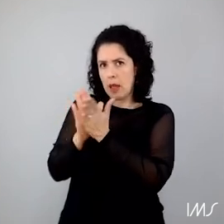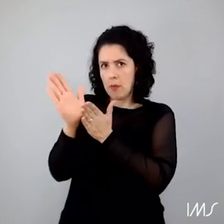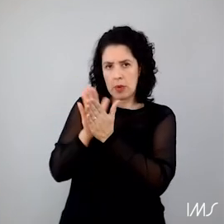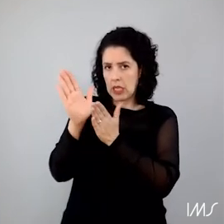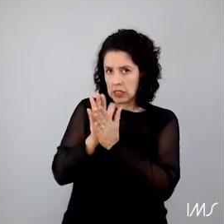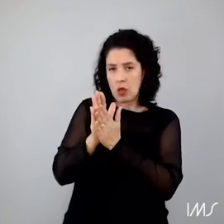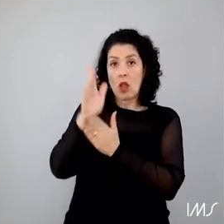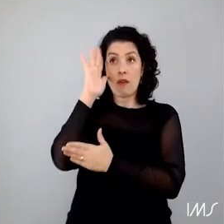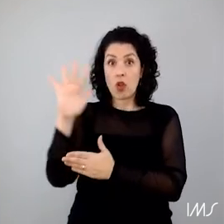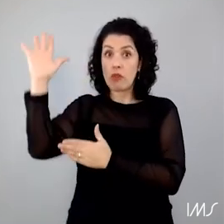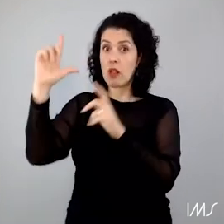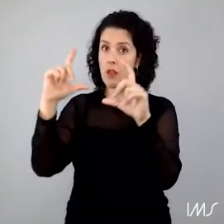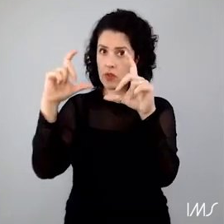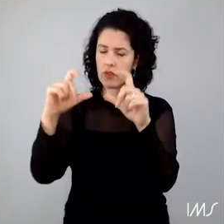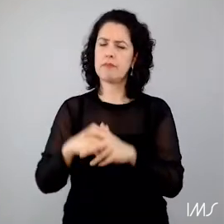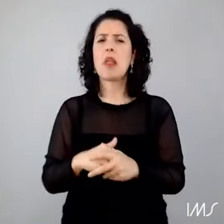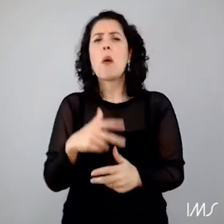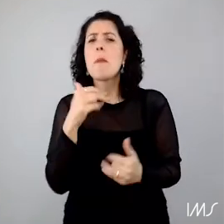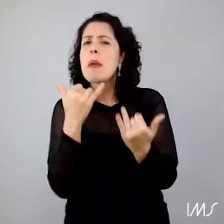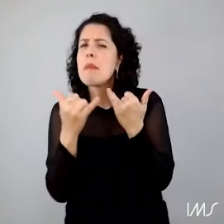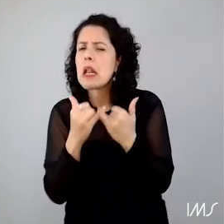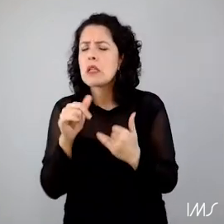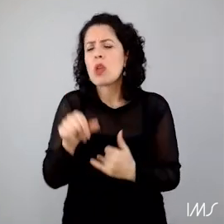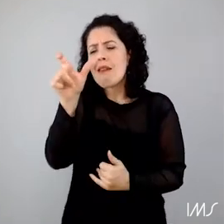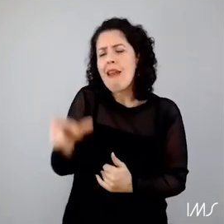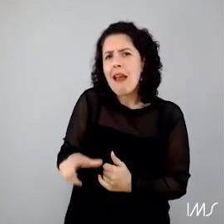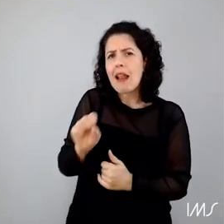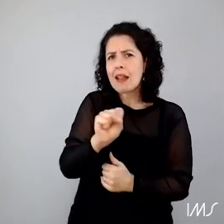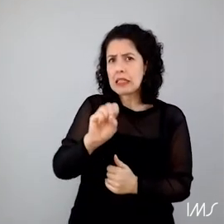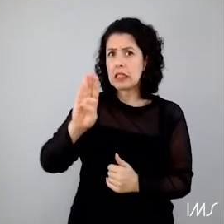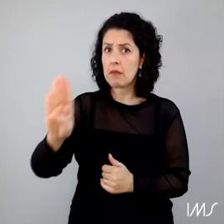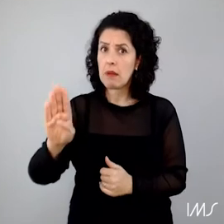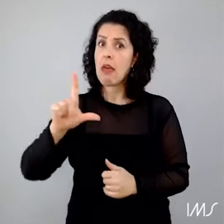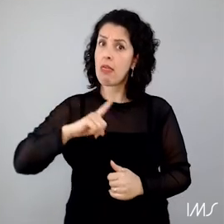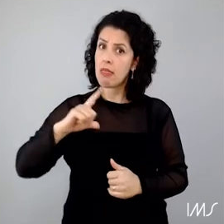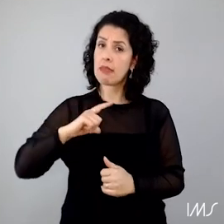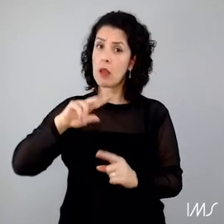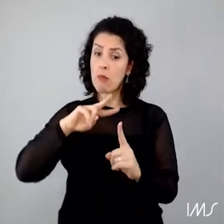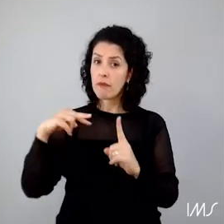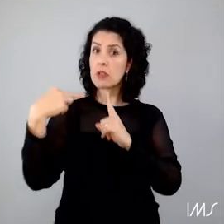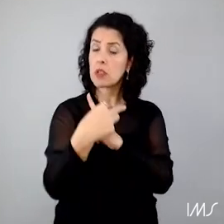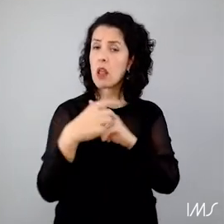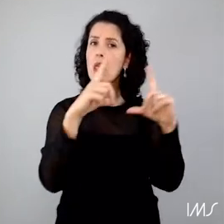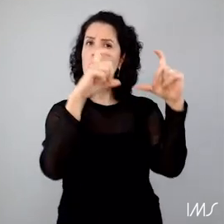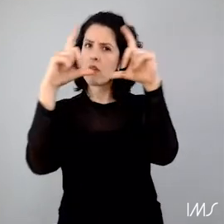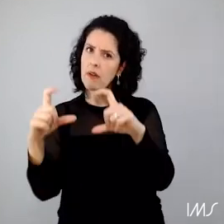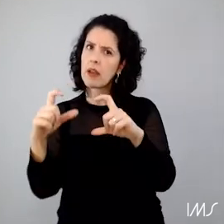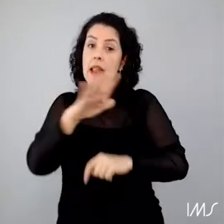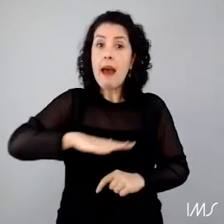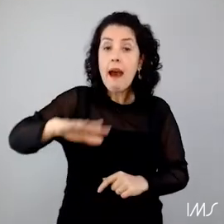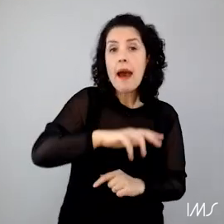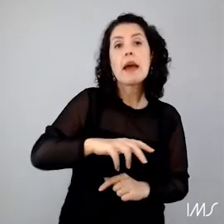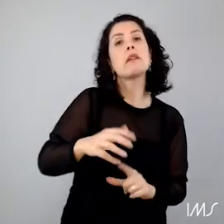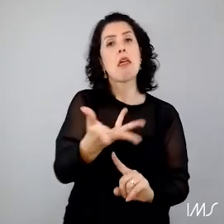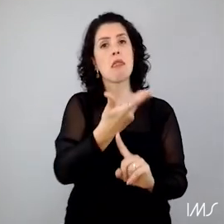suas características específicas no campo das artes visuais, com a diferença, né, que a fotografia, por ser reprodutível,